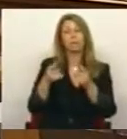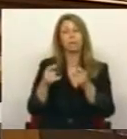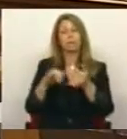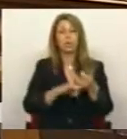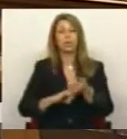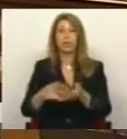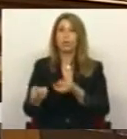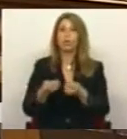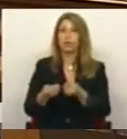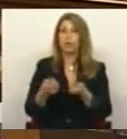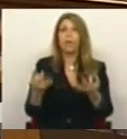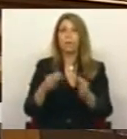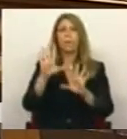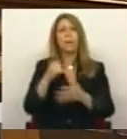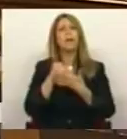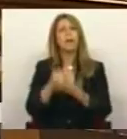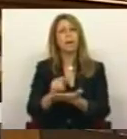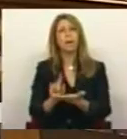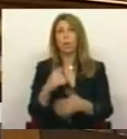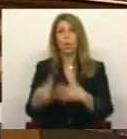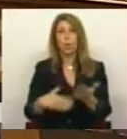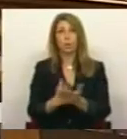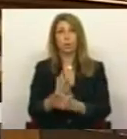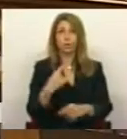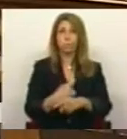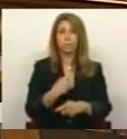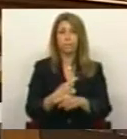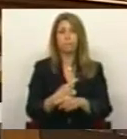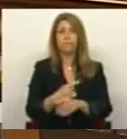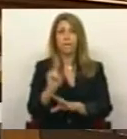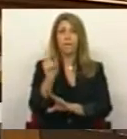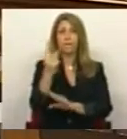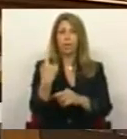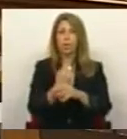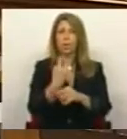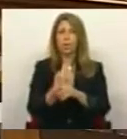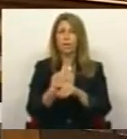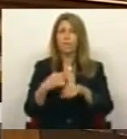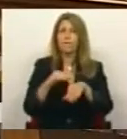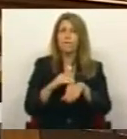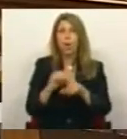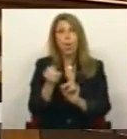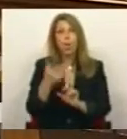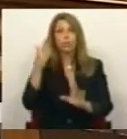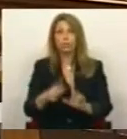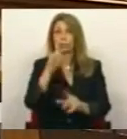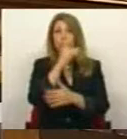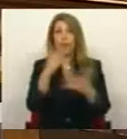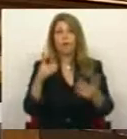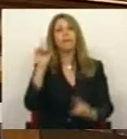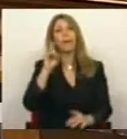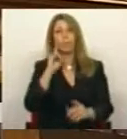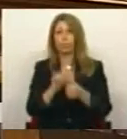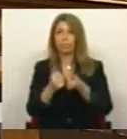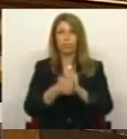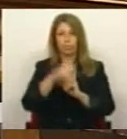sócios-gerentes, contudo, esse apoio continua ainda a padecer de duas fragilidades ou de duas injustiças que importa reparar.